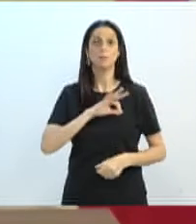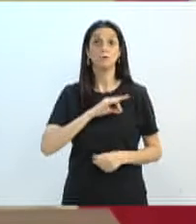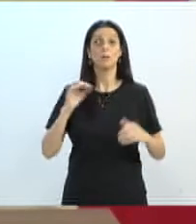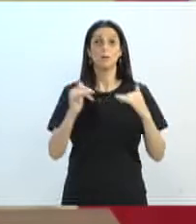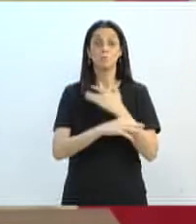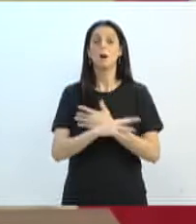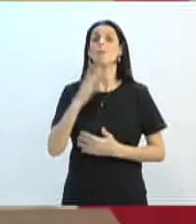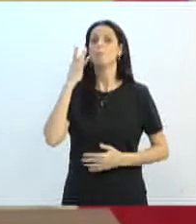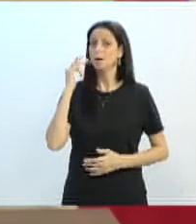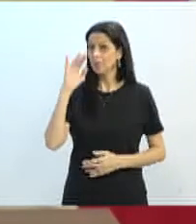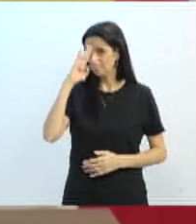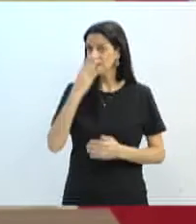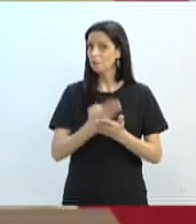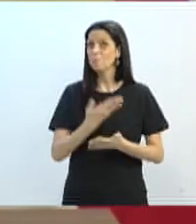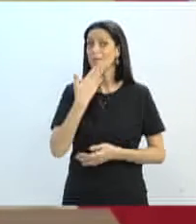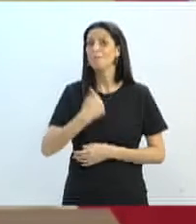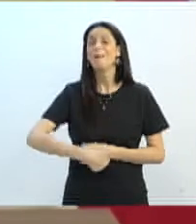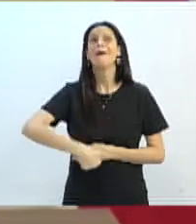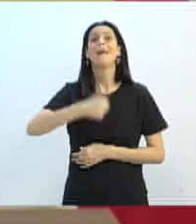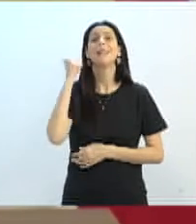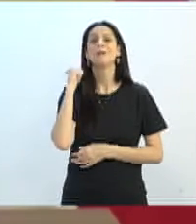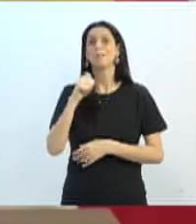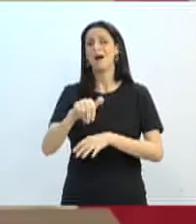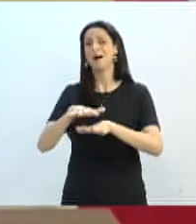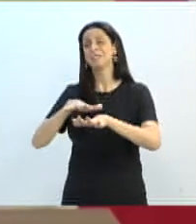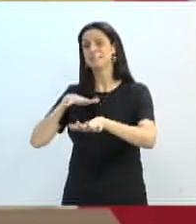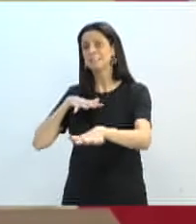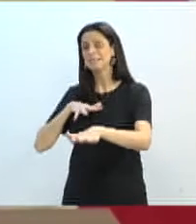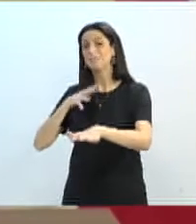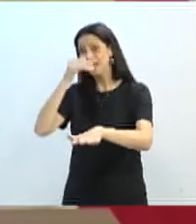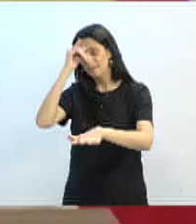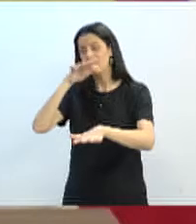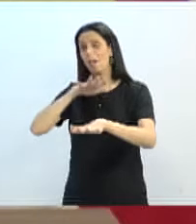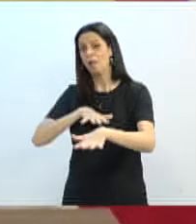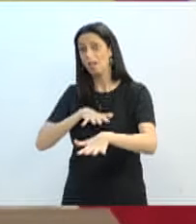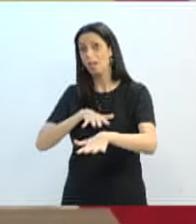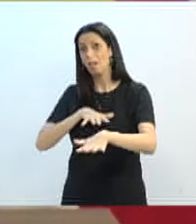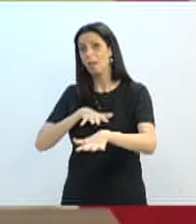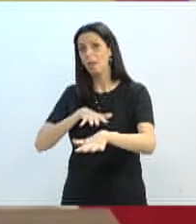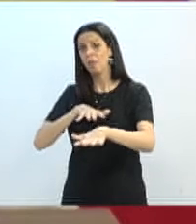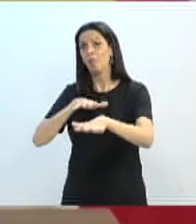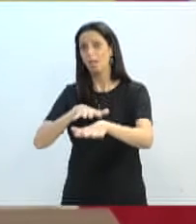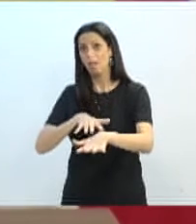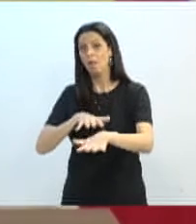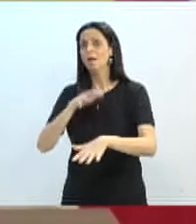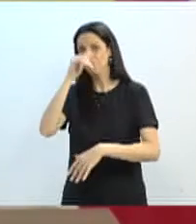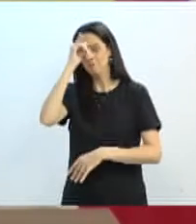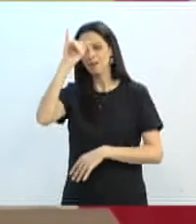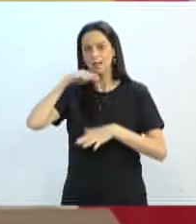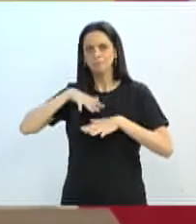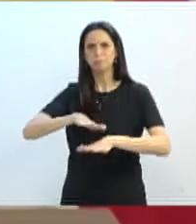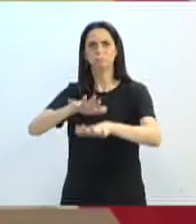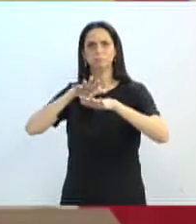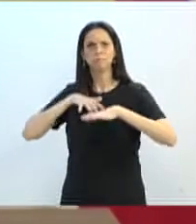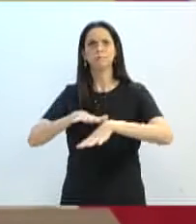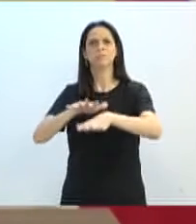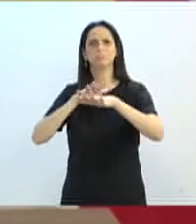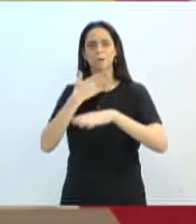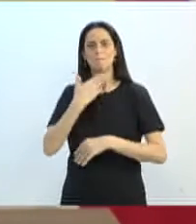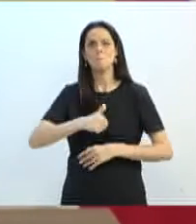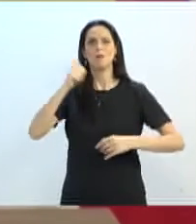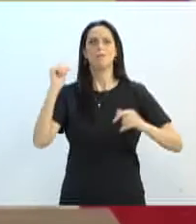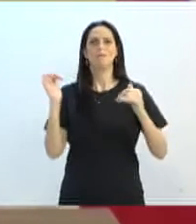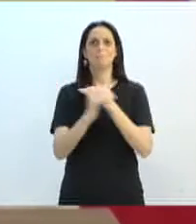um pouquinho mais. Essa equipe vai ajudar um pouquinho mais na questão da mobilidade, trazendo, puxando esse trânsito para